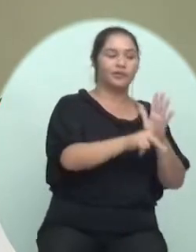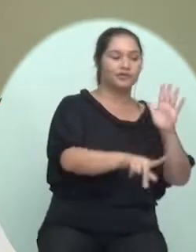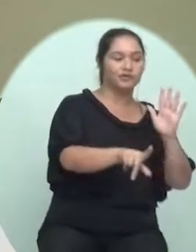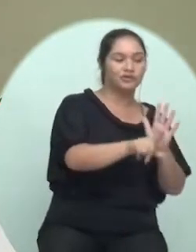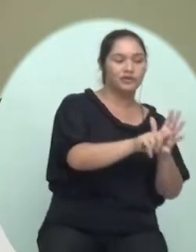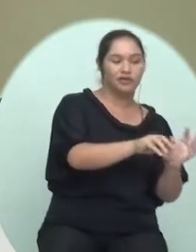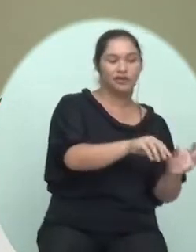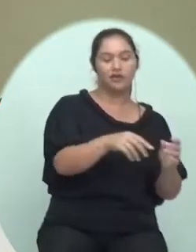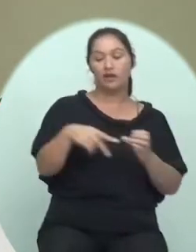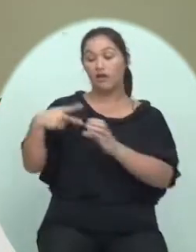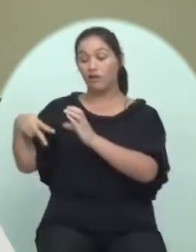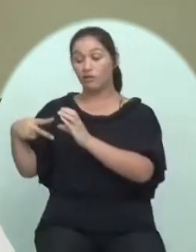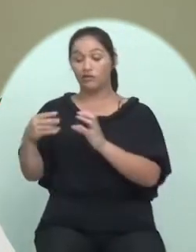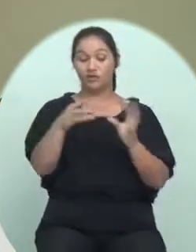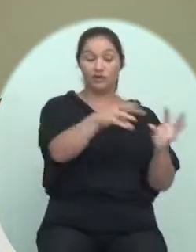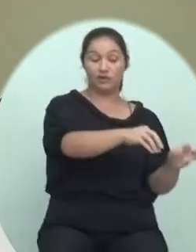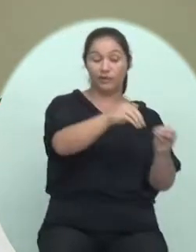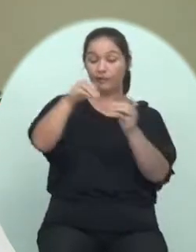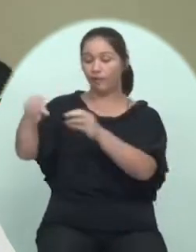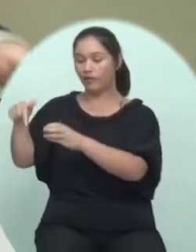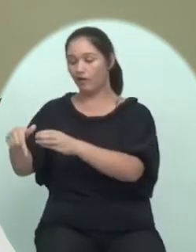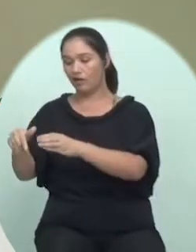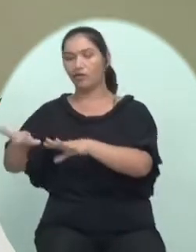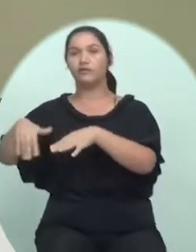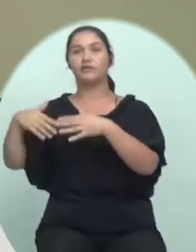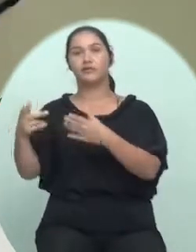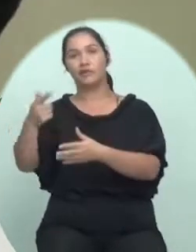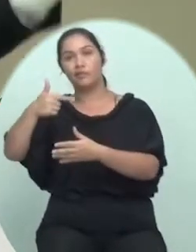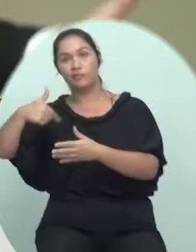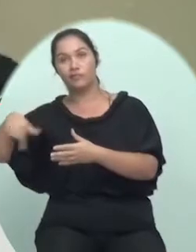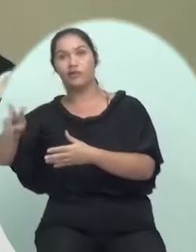o presidente pegar e promulgar por nós todos, que foi